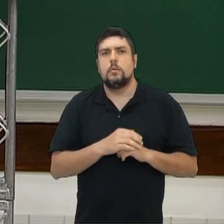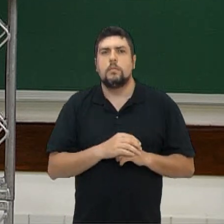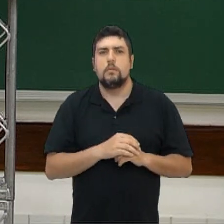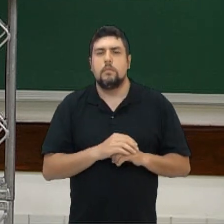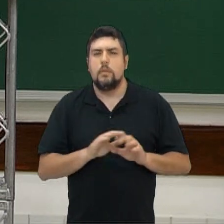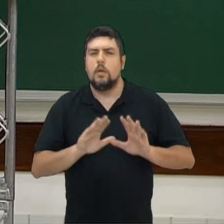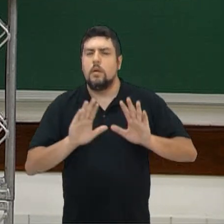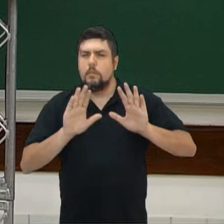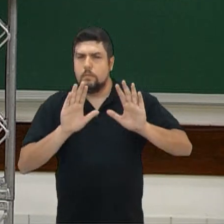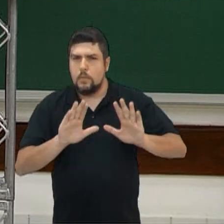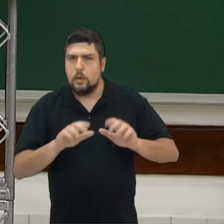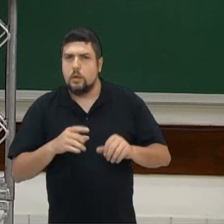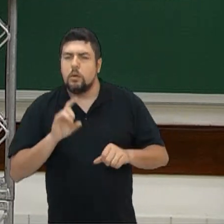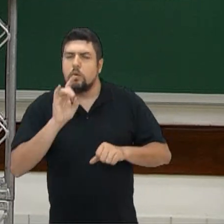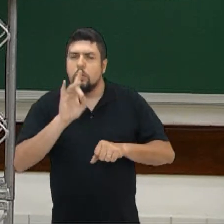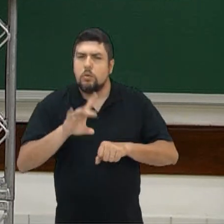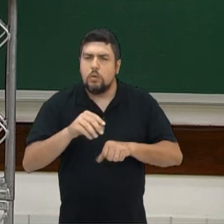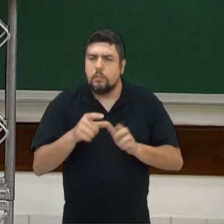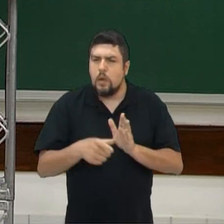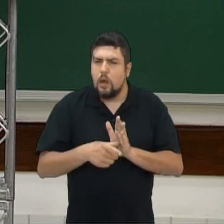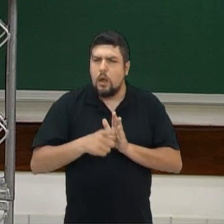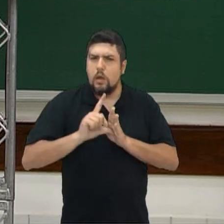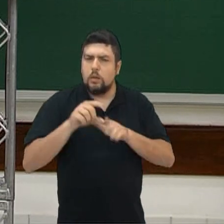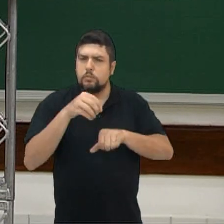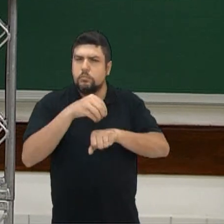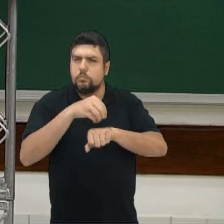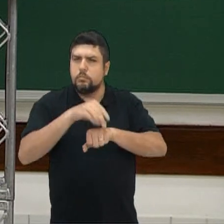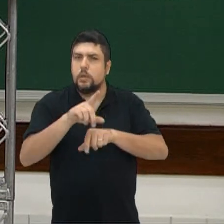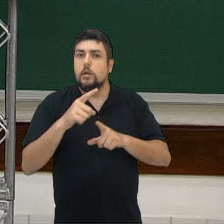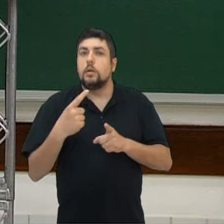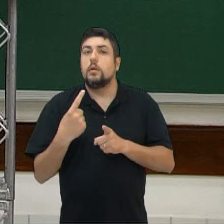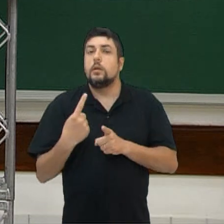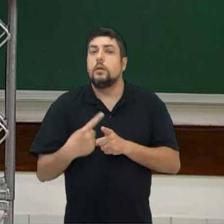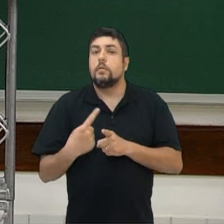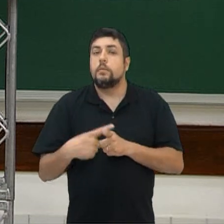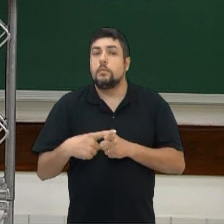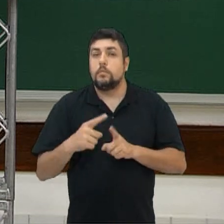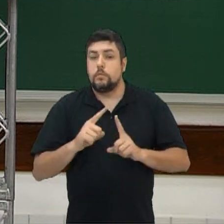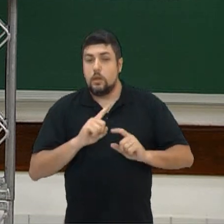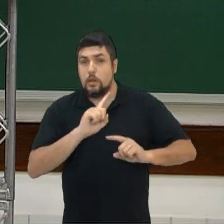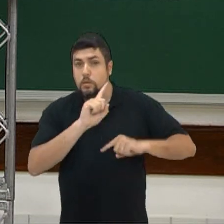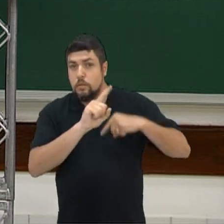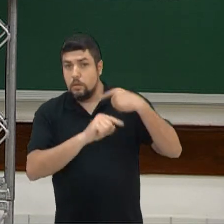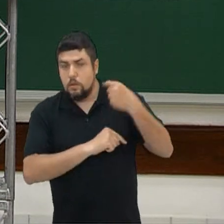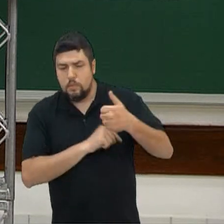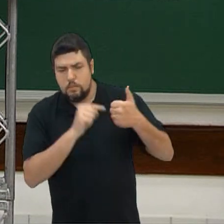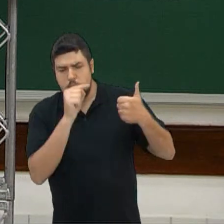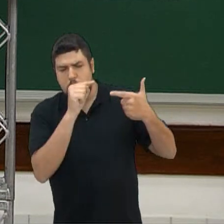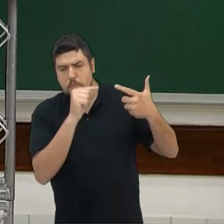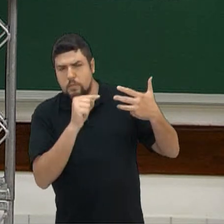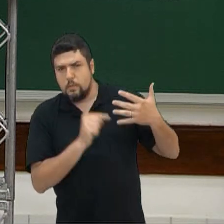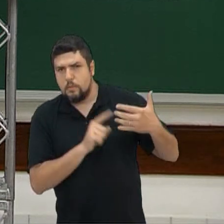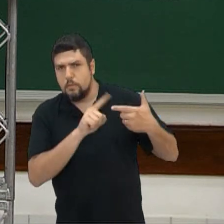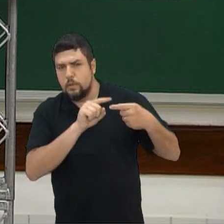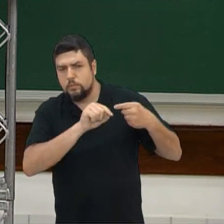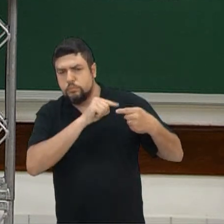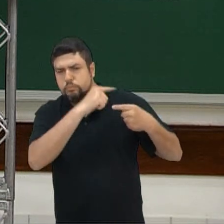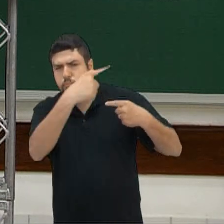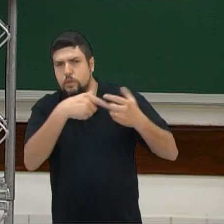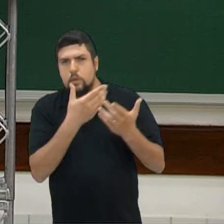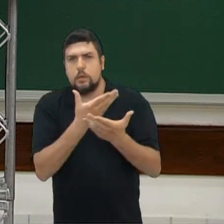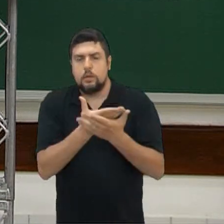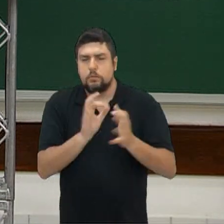dando um spoiler para vocês, porque nós vamos tratar sobre essas propriedades lá na frente. Beleza,